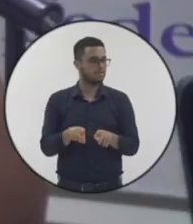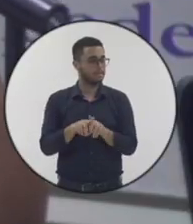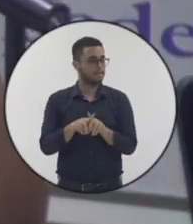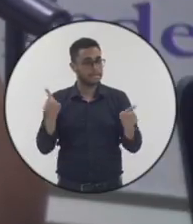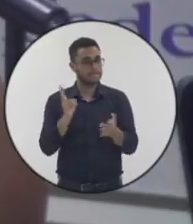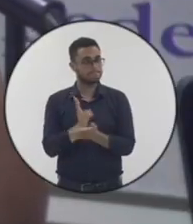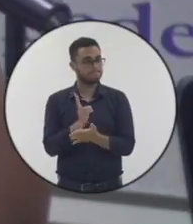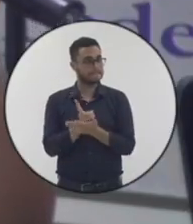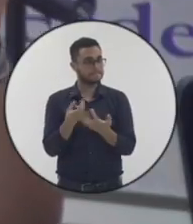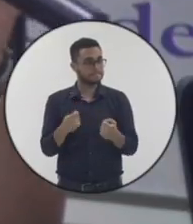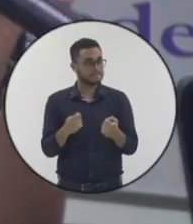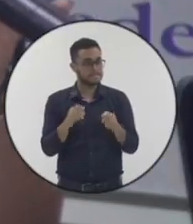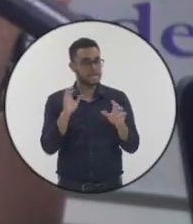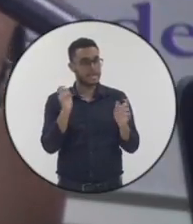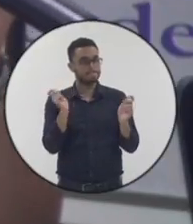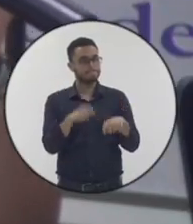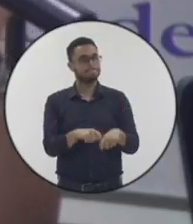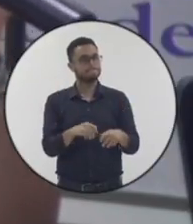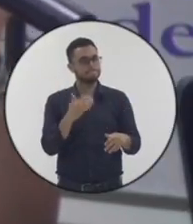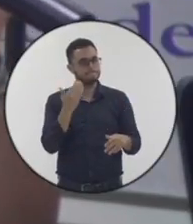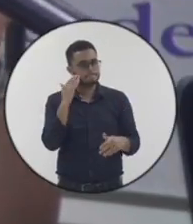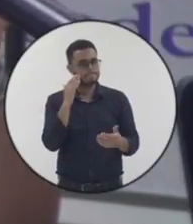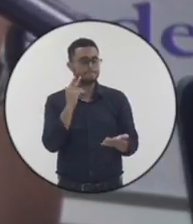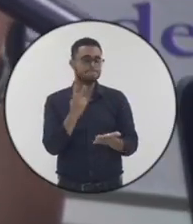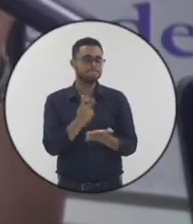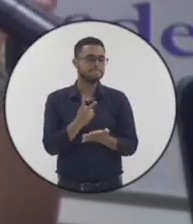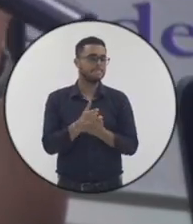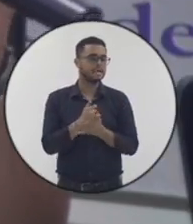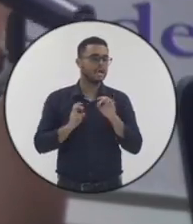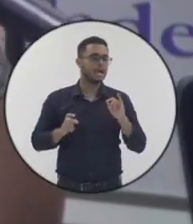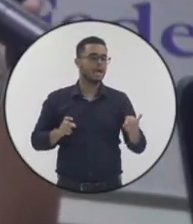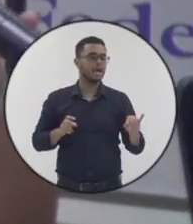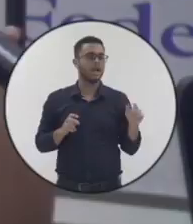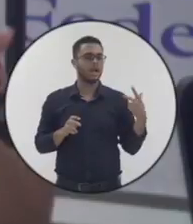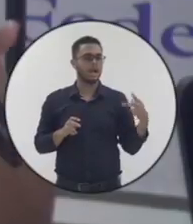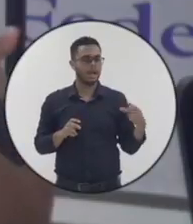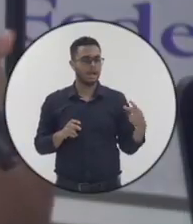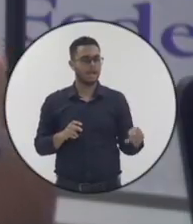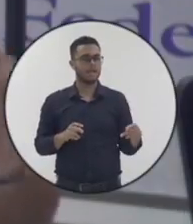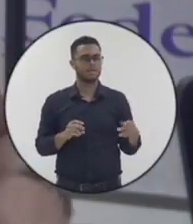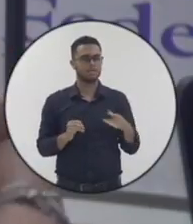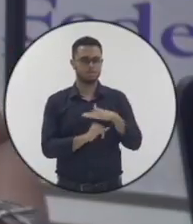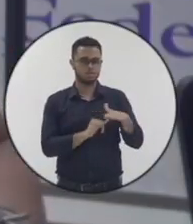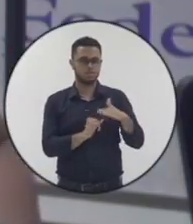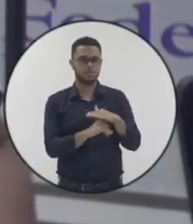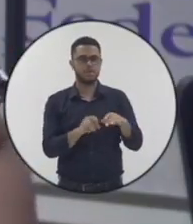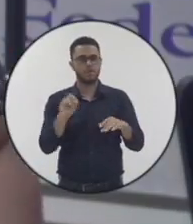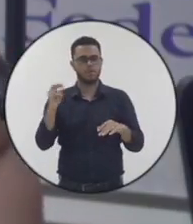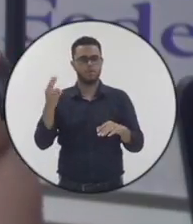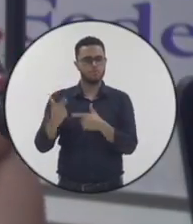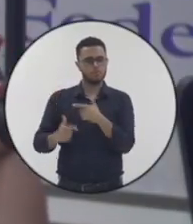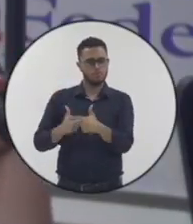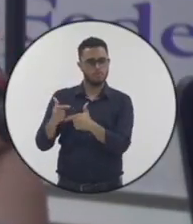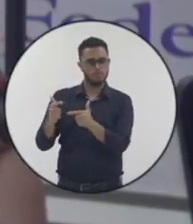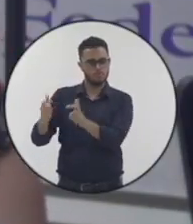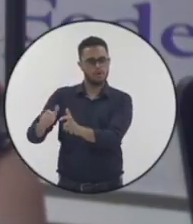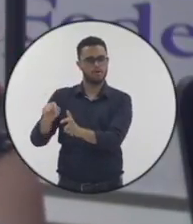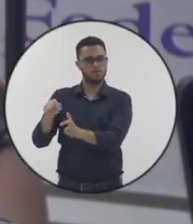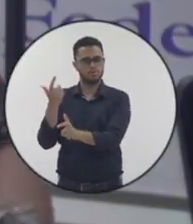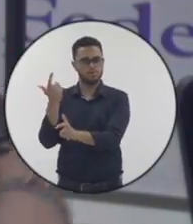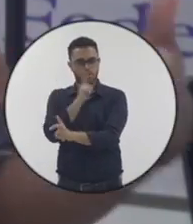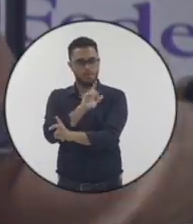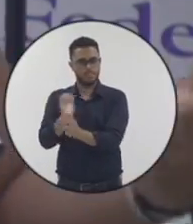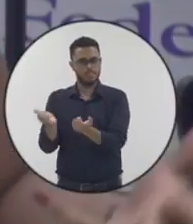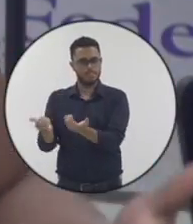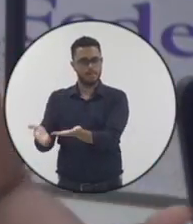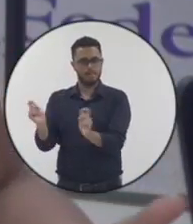se capacitar, mesmo que a sua instituição, o seu local de trabalho não te dê essa capacitação.